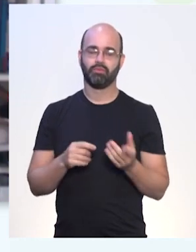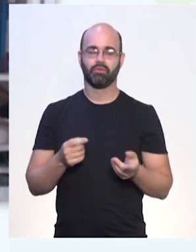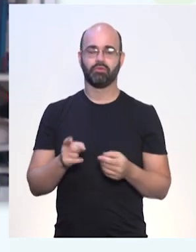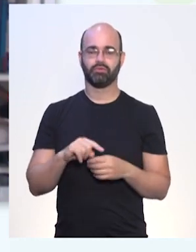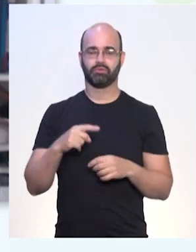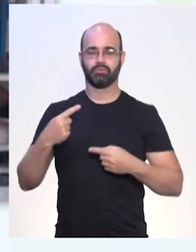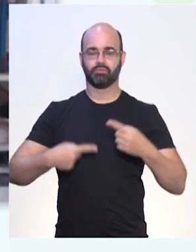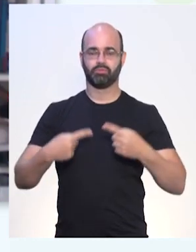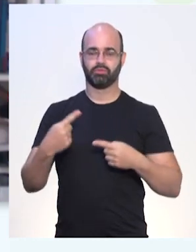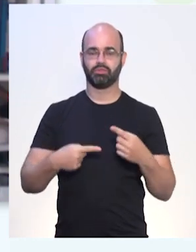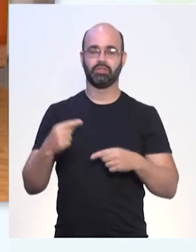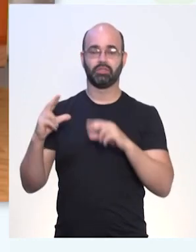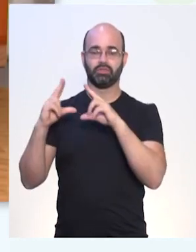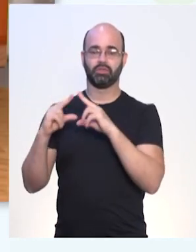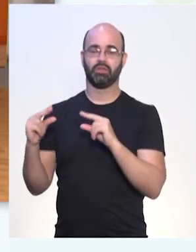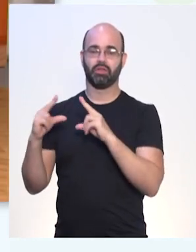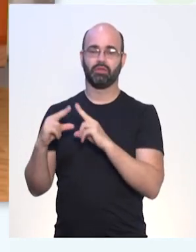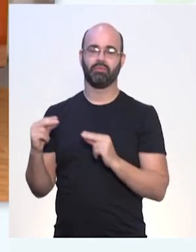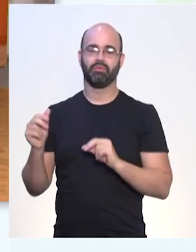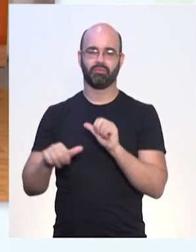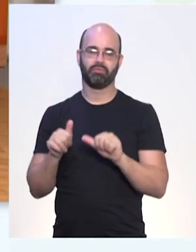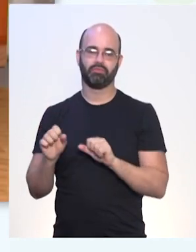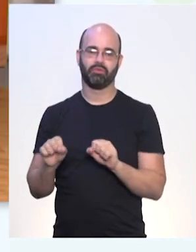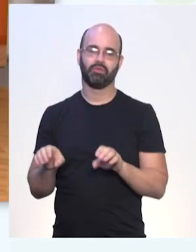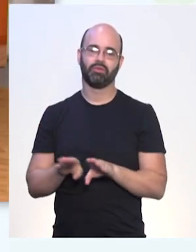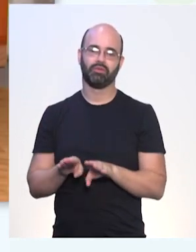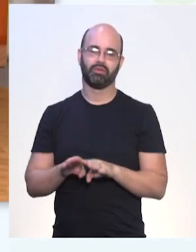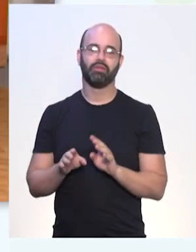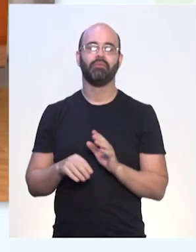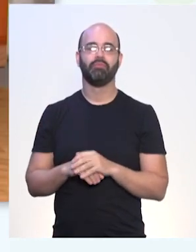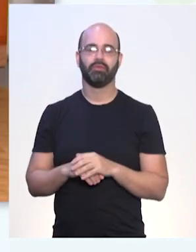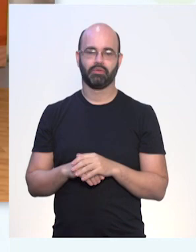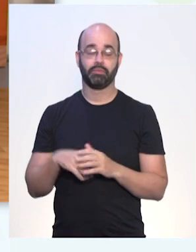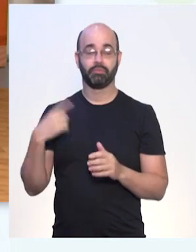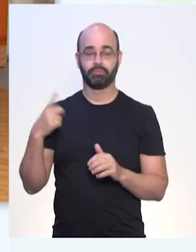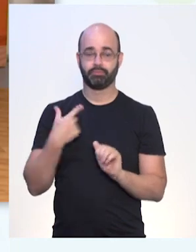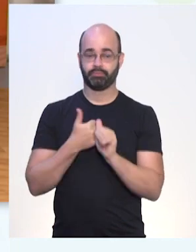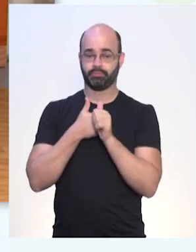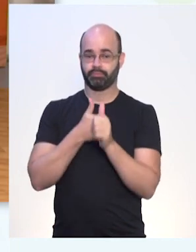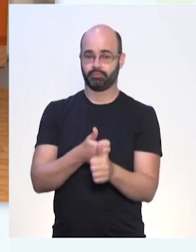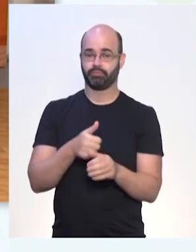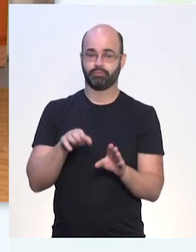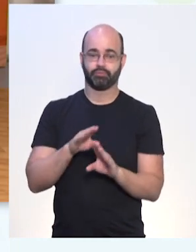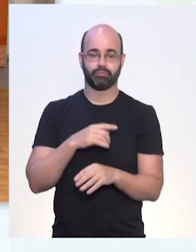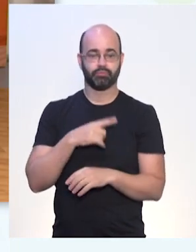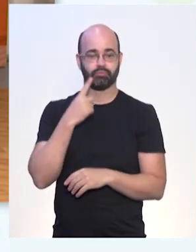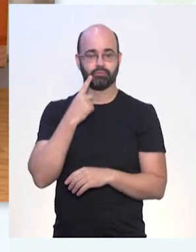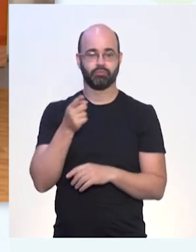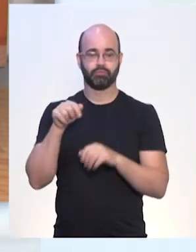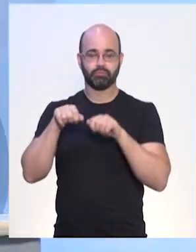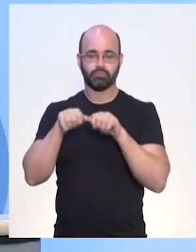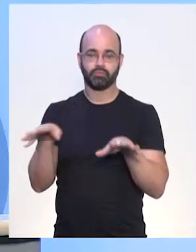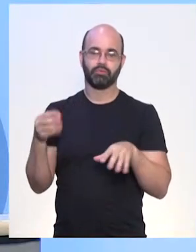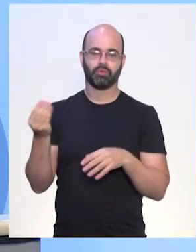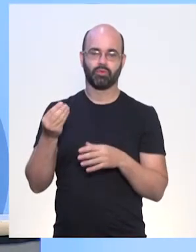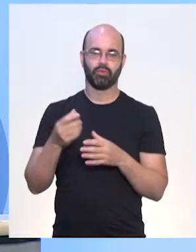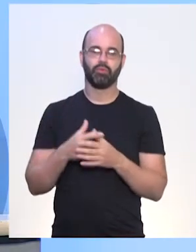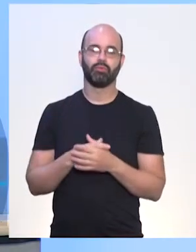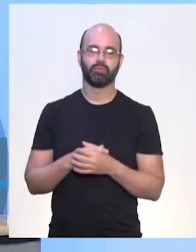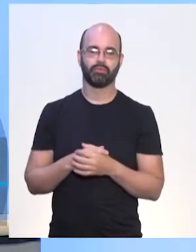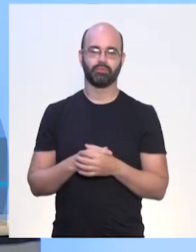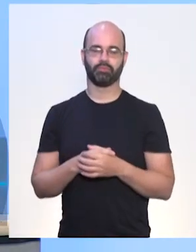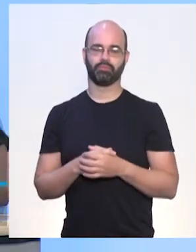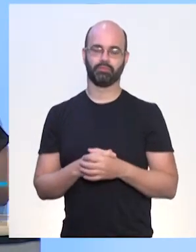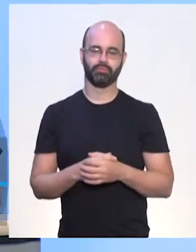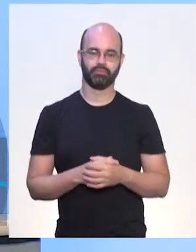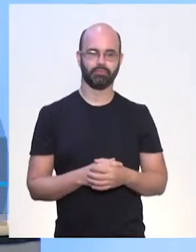geopolítico do Líbano e obrigado Adriana a gente vai seguir acompanhando os desdobramentos dessa explosão Bom